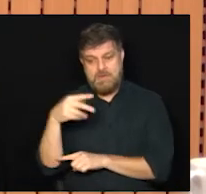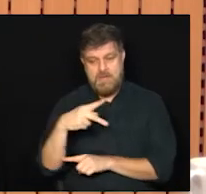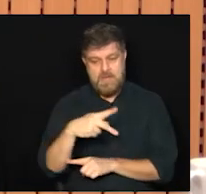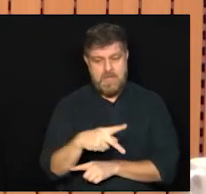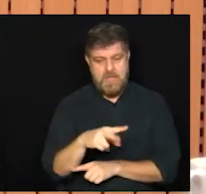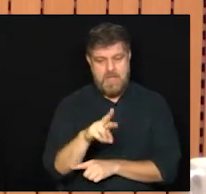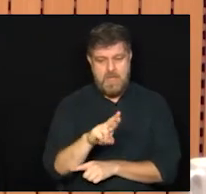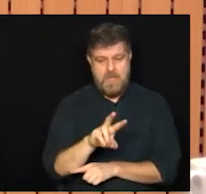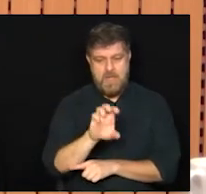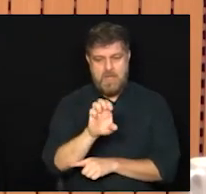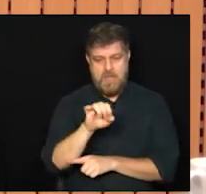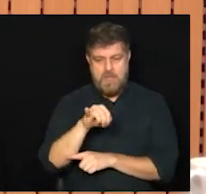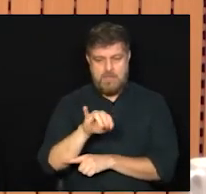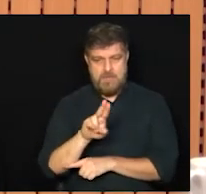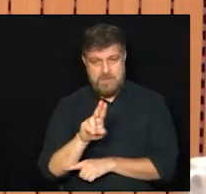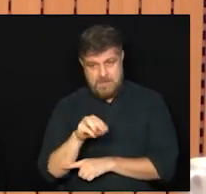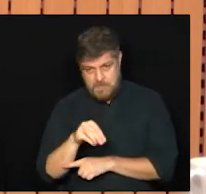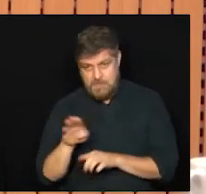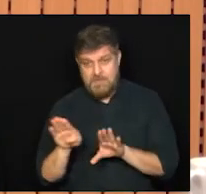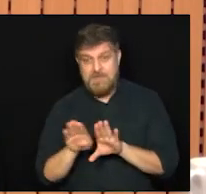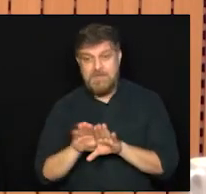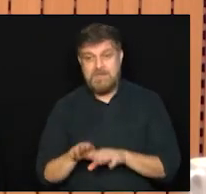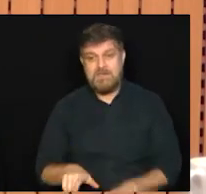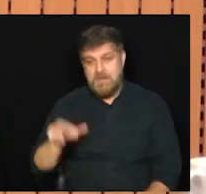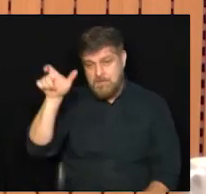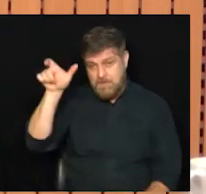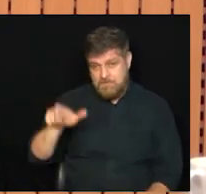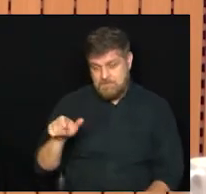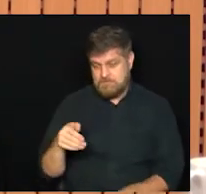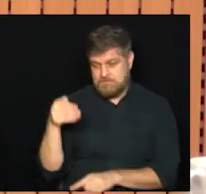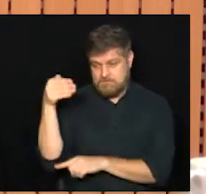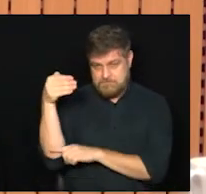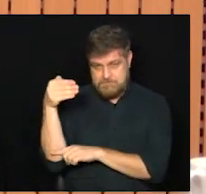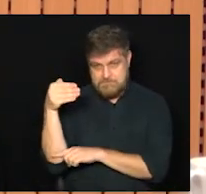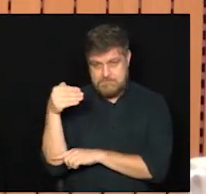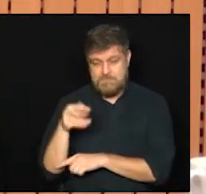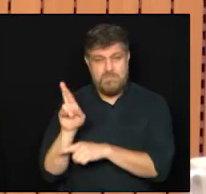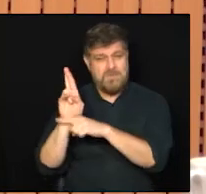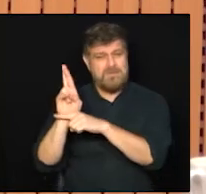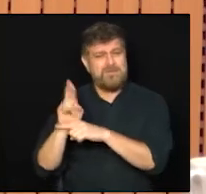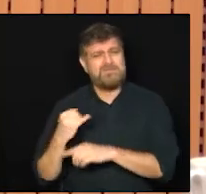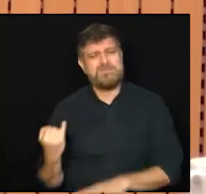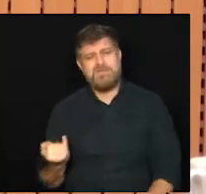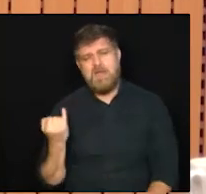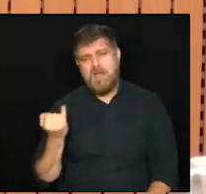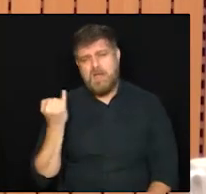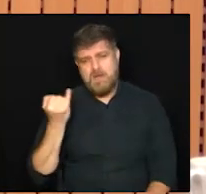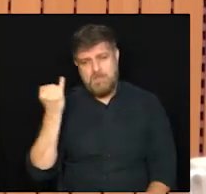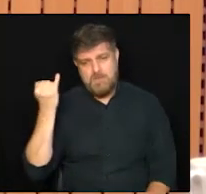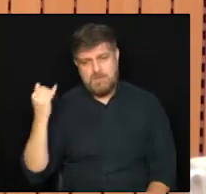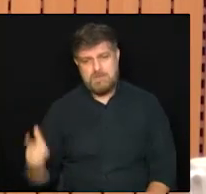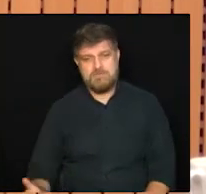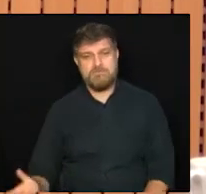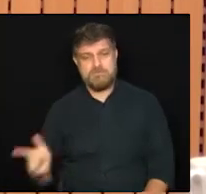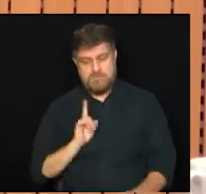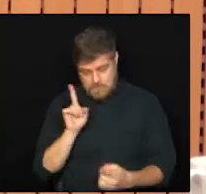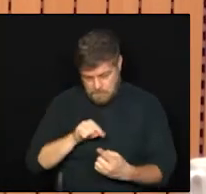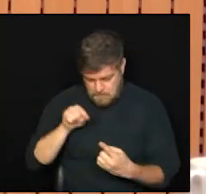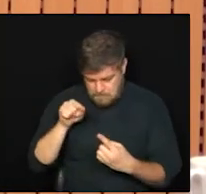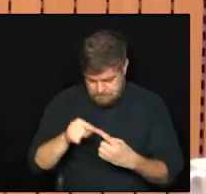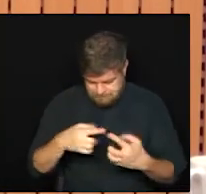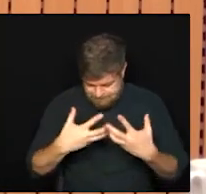Fernando Vernier, que é executivo aí do Conventions Bureau. Acho que foi importante, cumpriu a